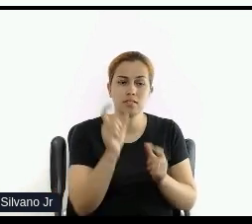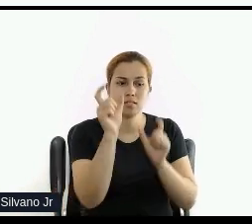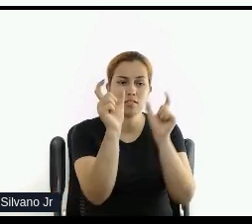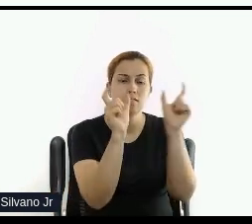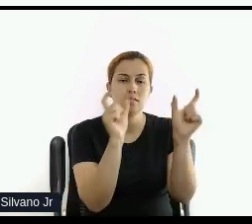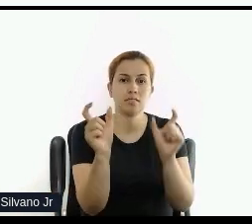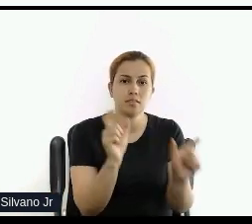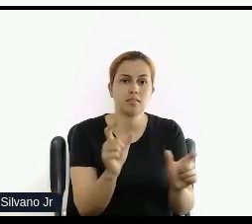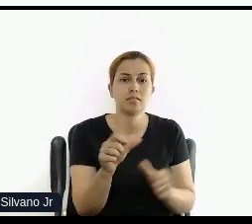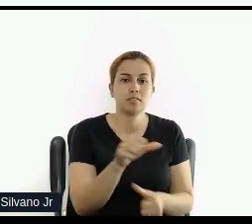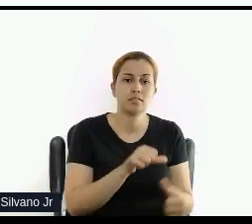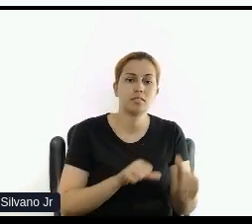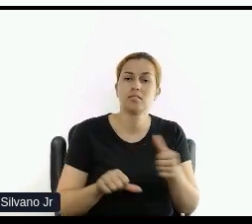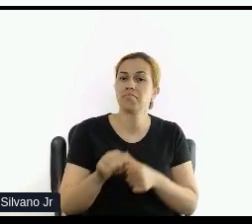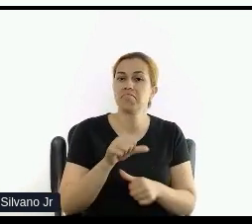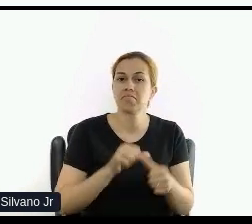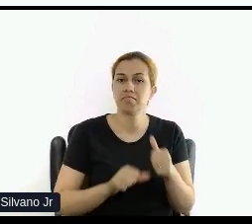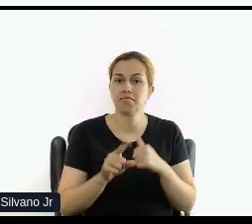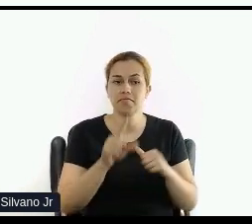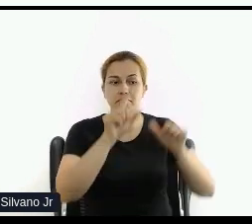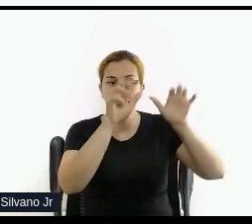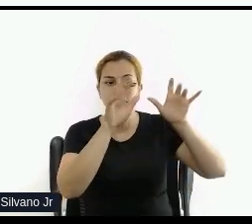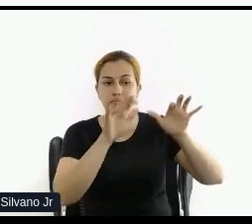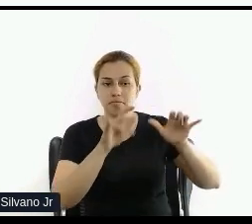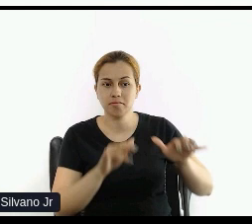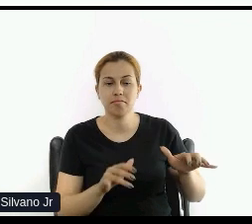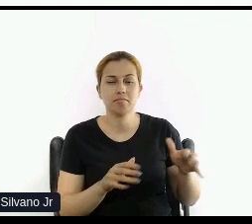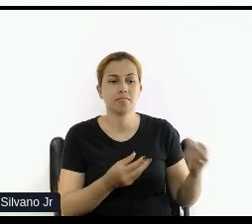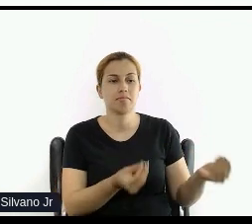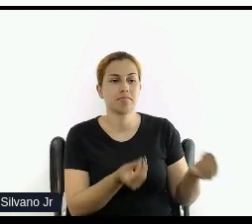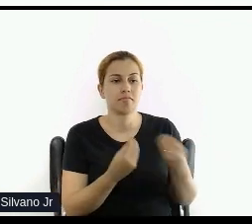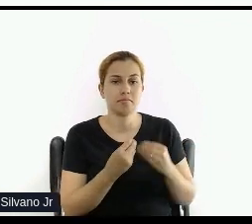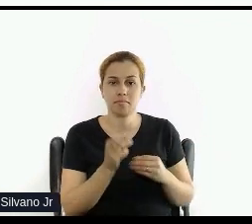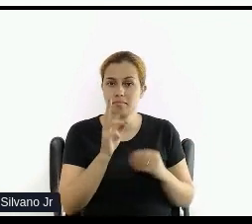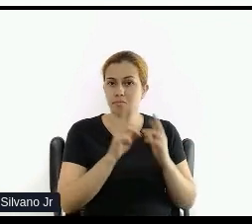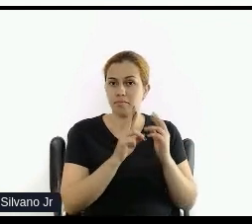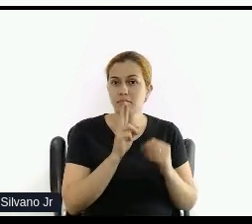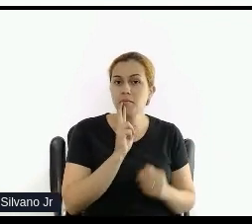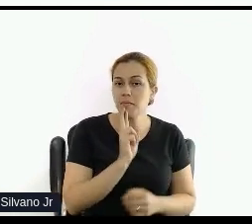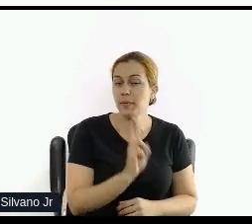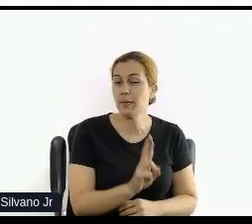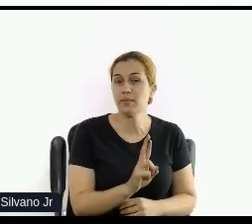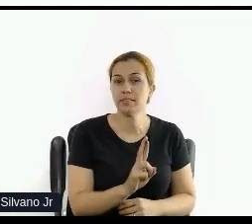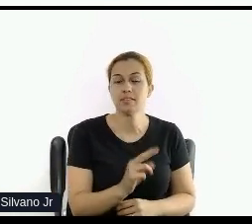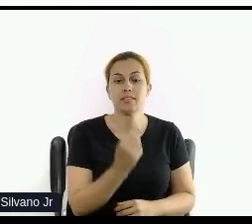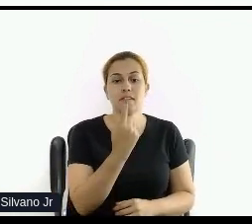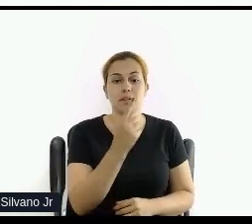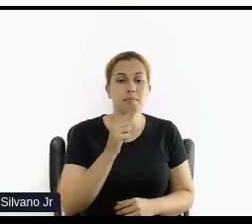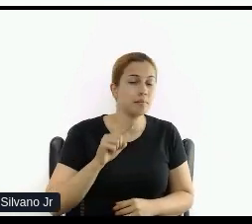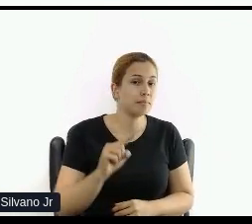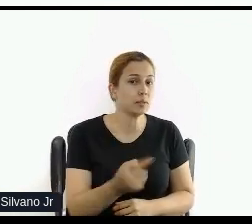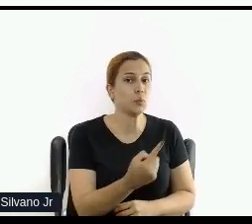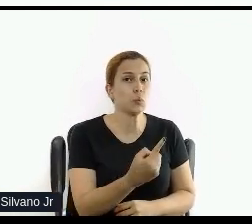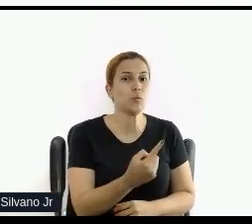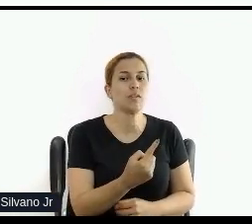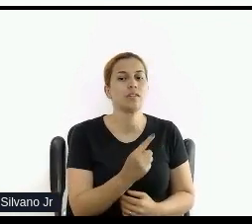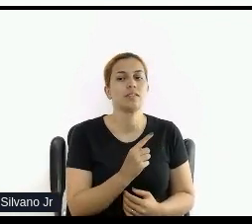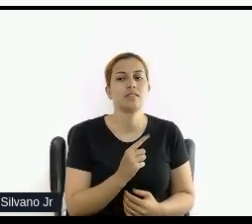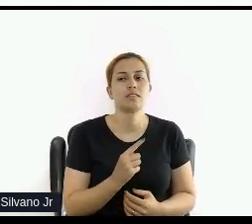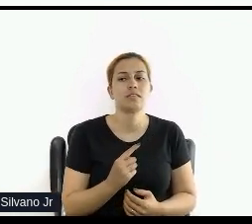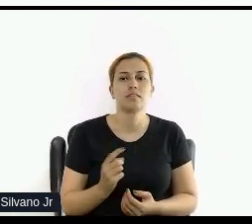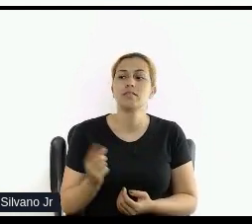trocadas entre aquilo que você escreve e aquilo que ele dá de resposta para você. A cada 1.000 token, ele vai lhe cobrar